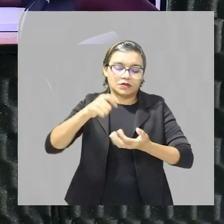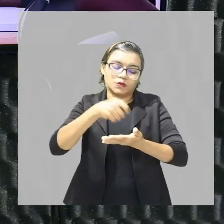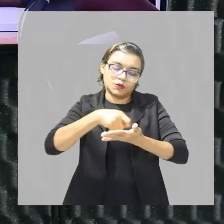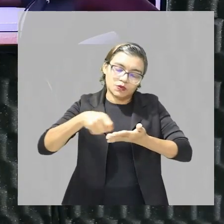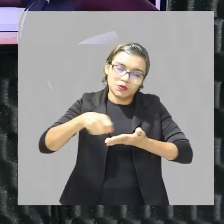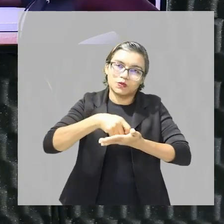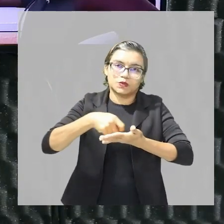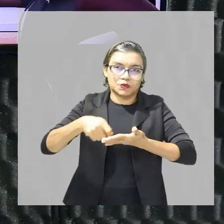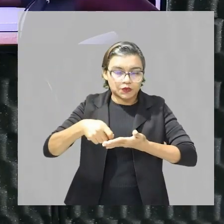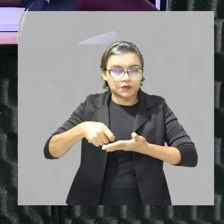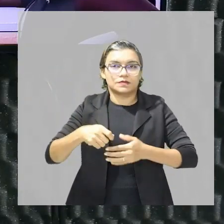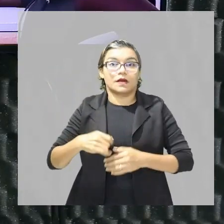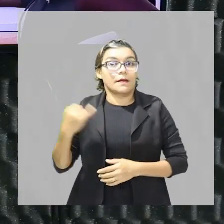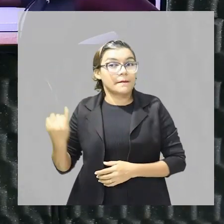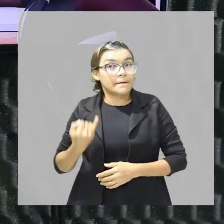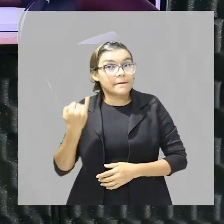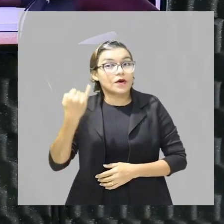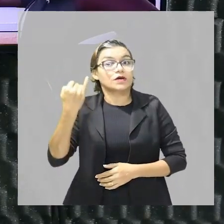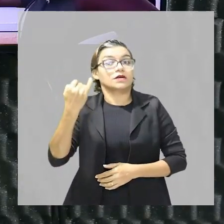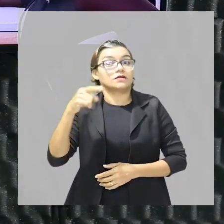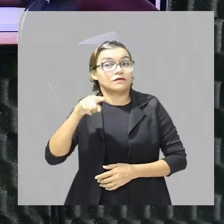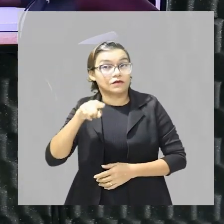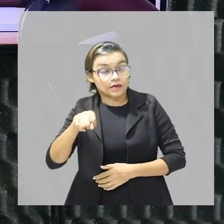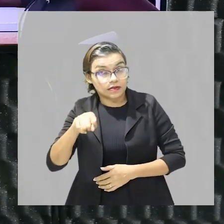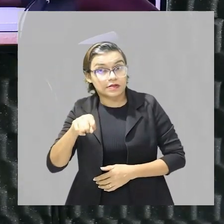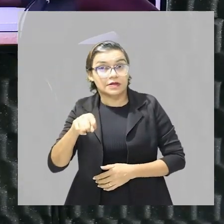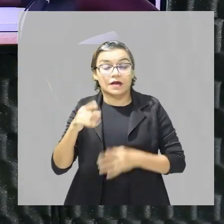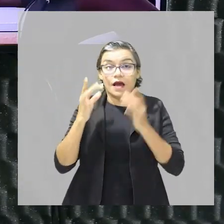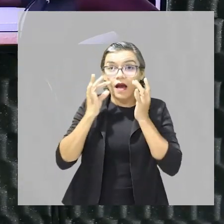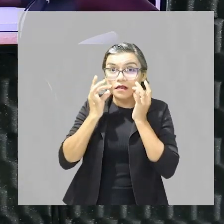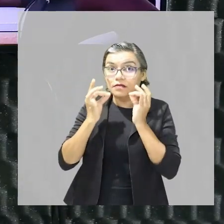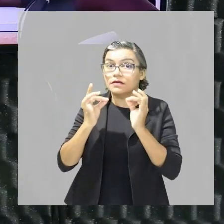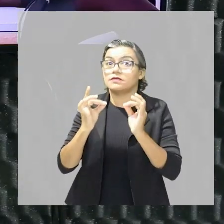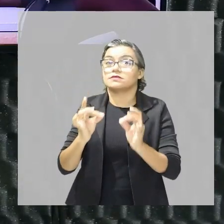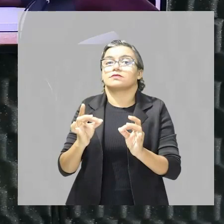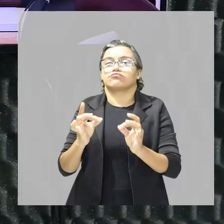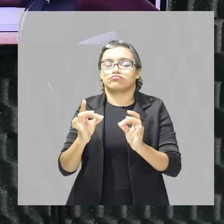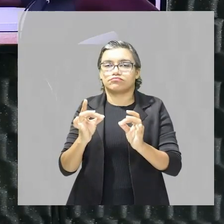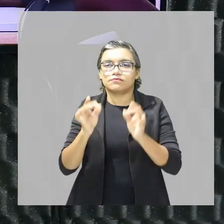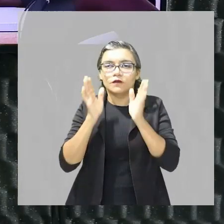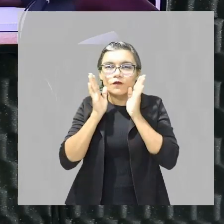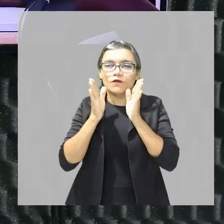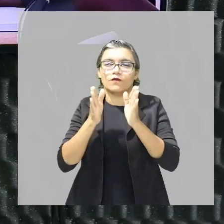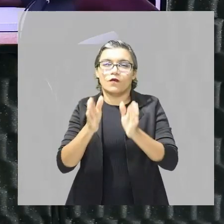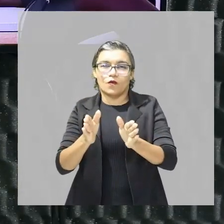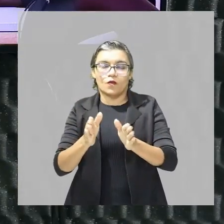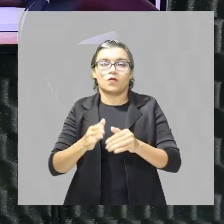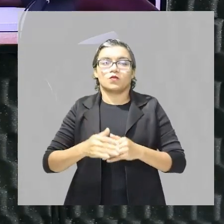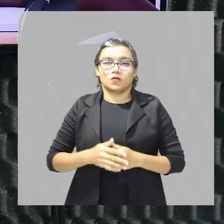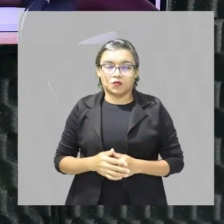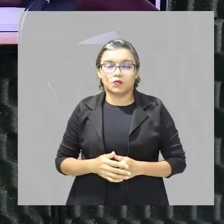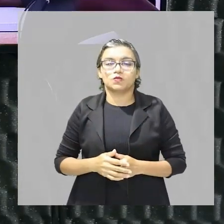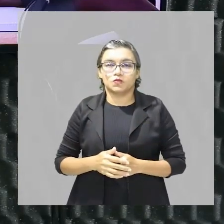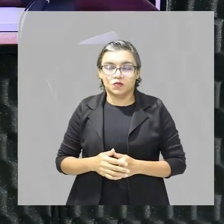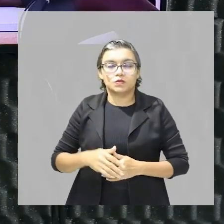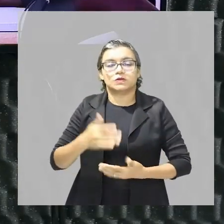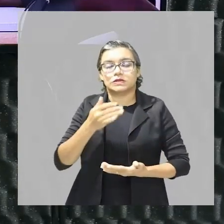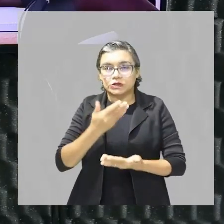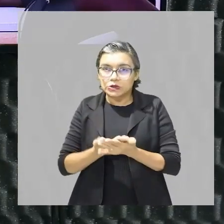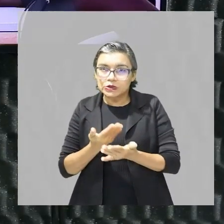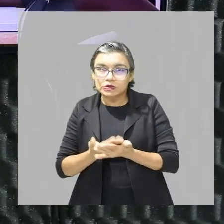o Senhor tem tem bebê nesta fonte tá bom que o Senhor tem até ali captar trabalhar